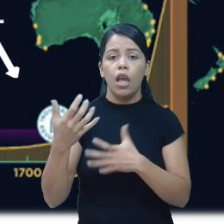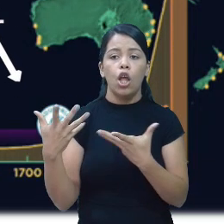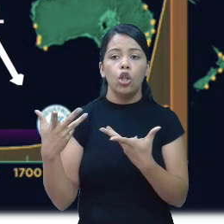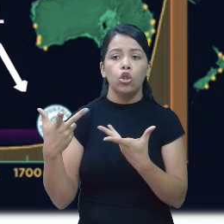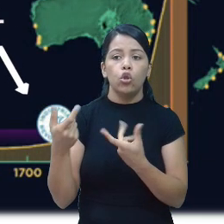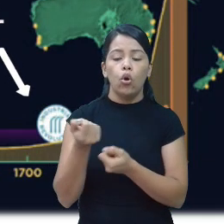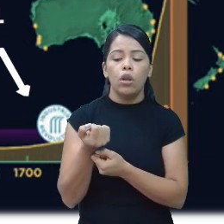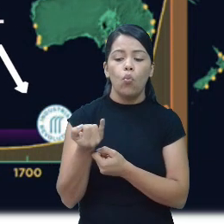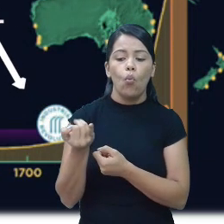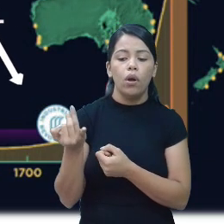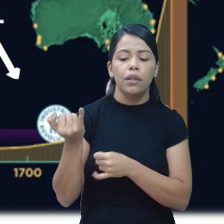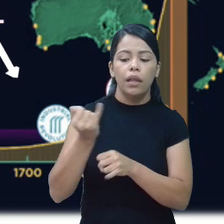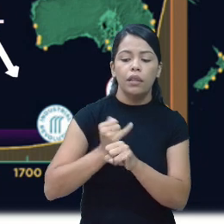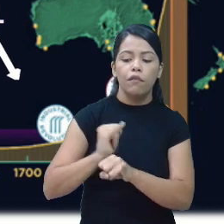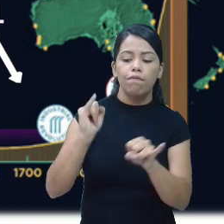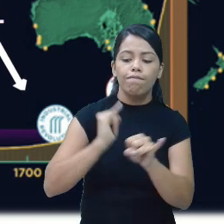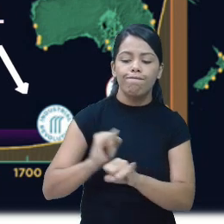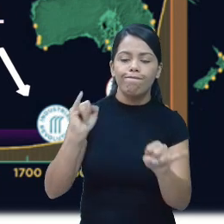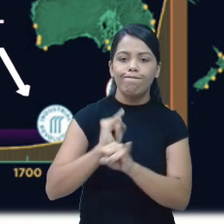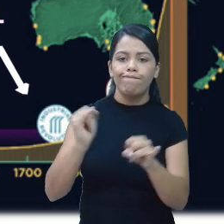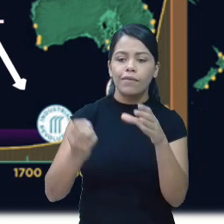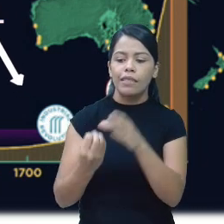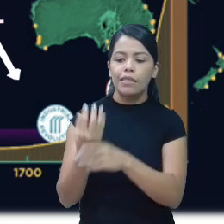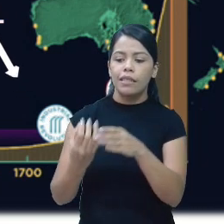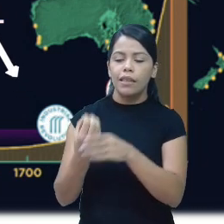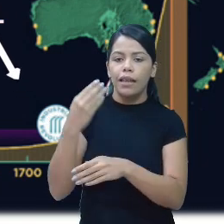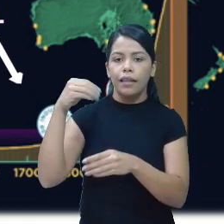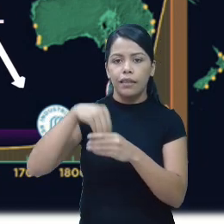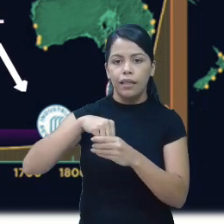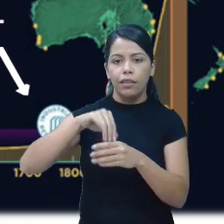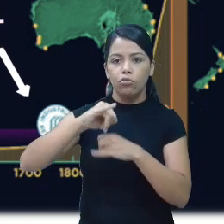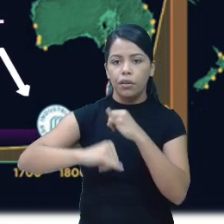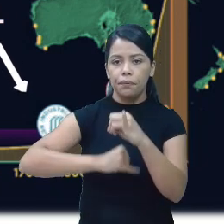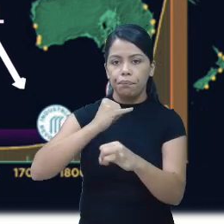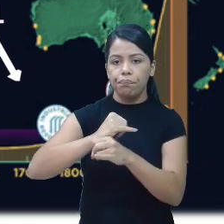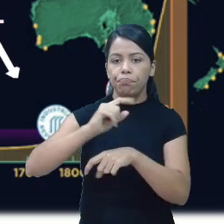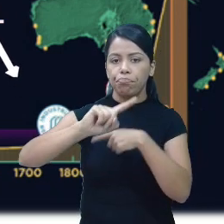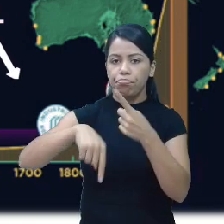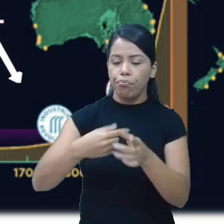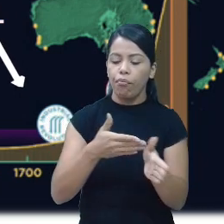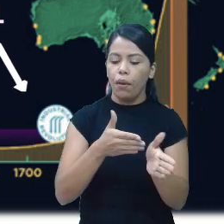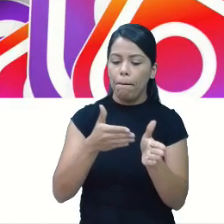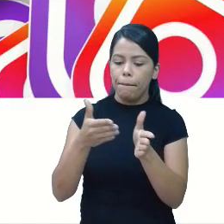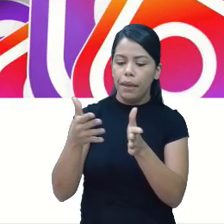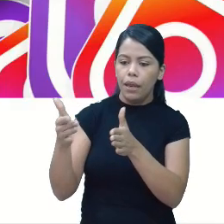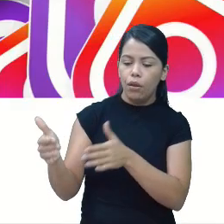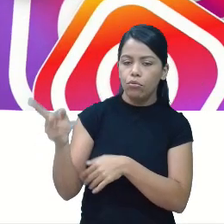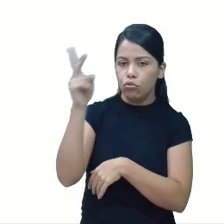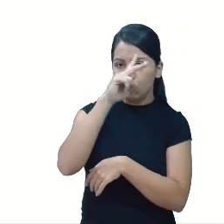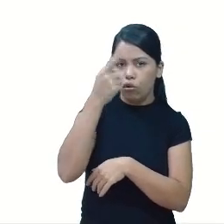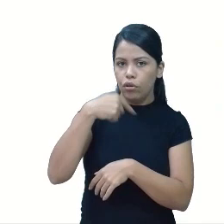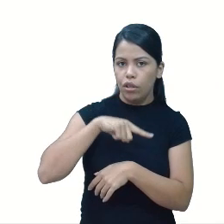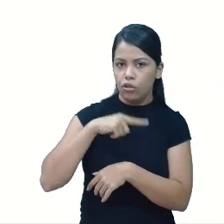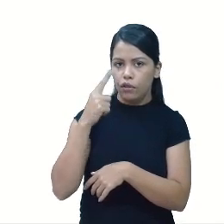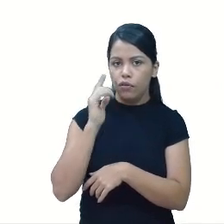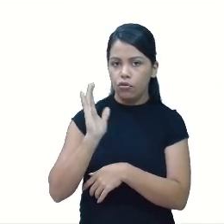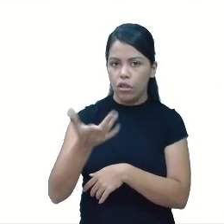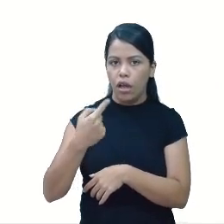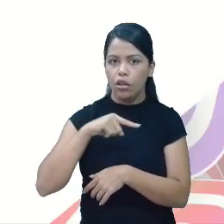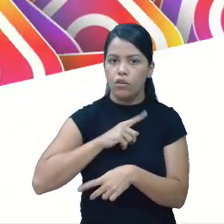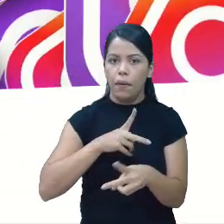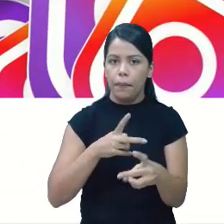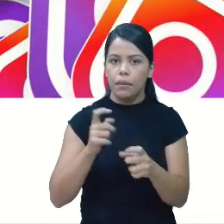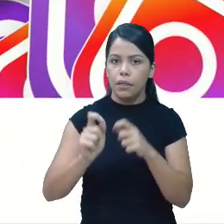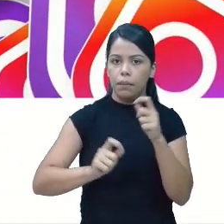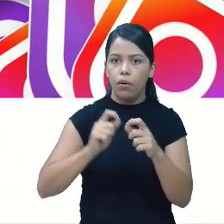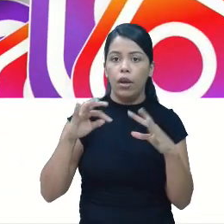informações que são geradas na internet, a partir depois desses períodos históricos que nós analisamos, a gente vai